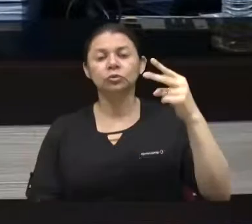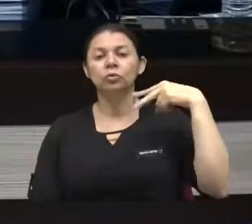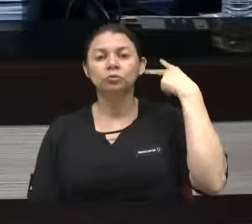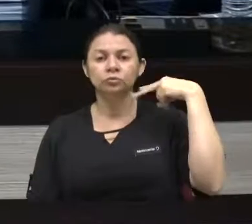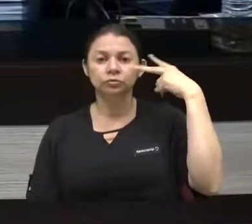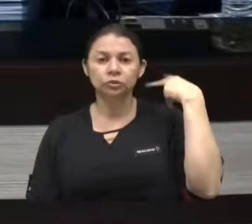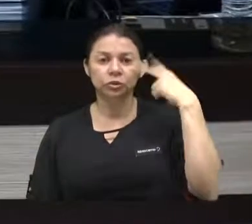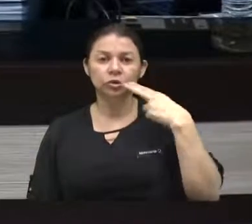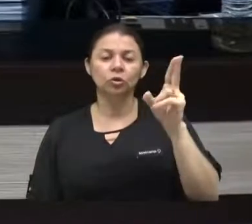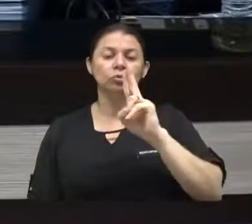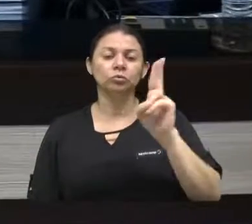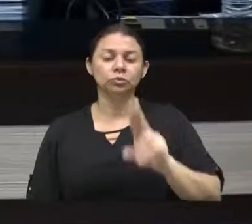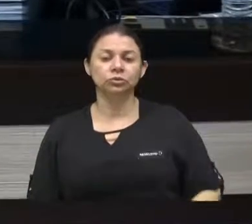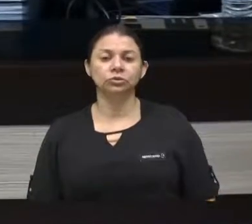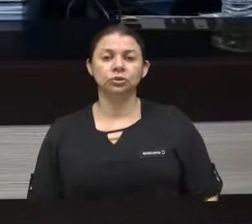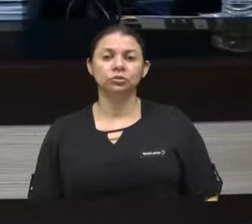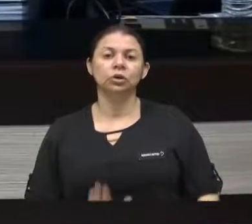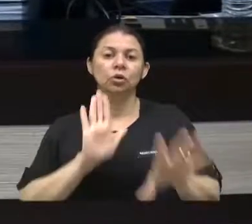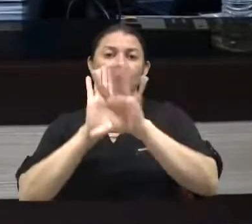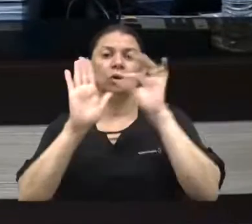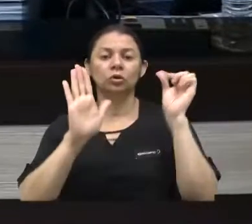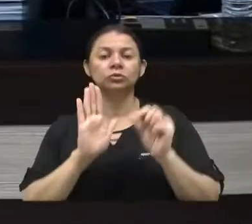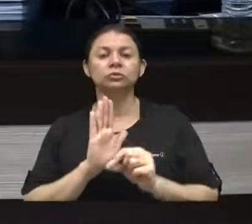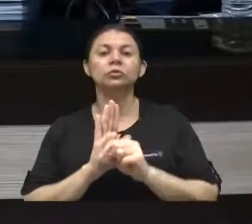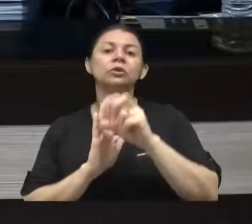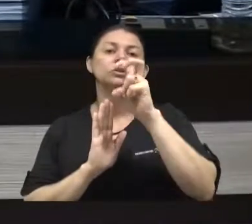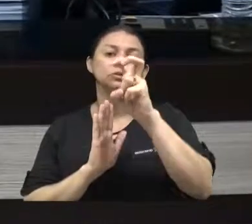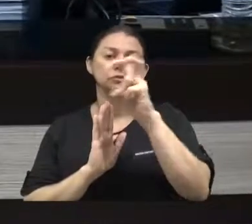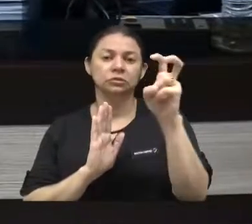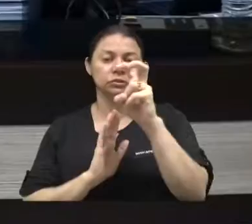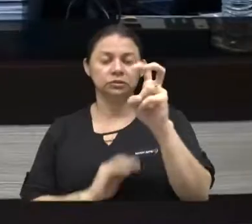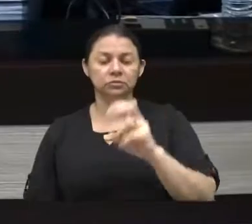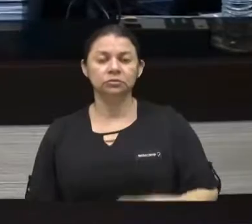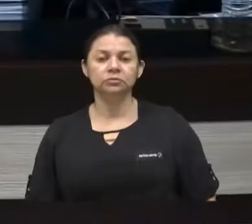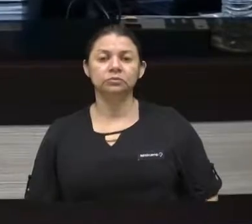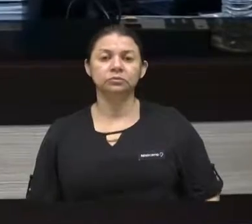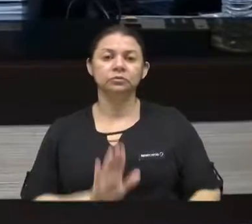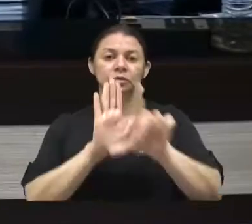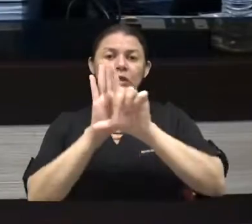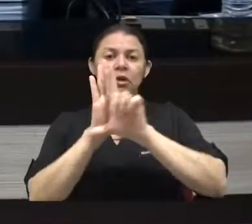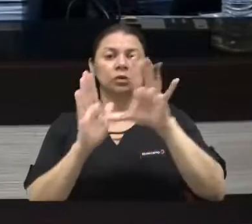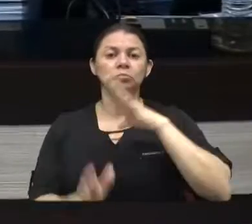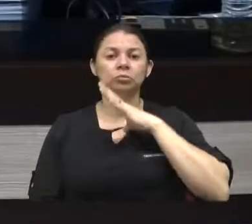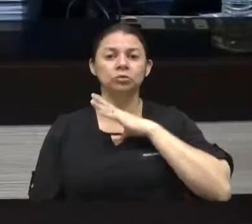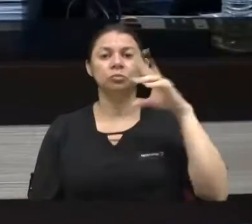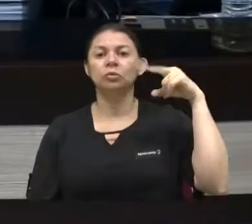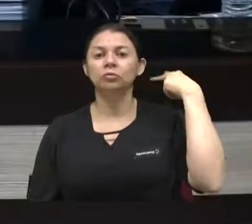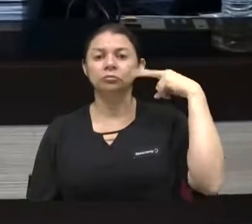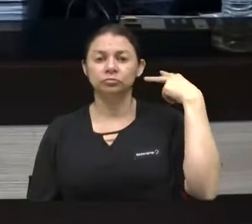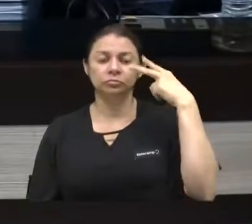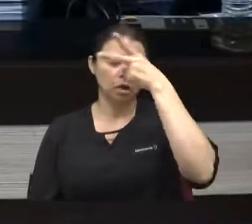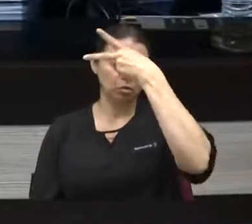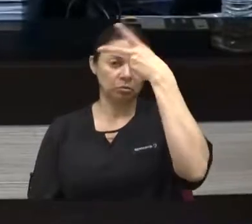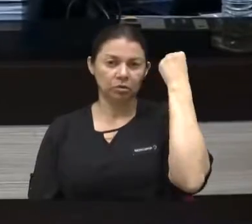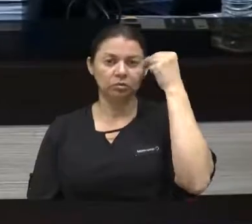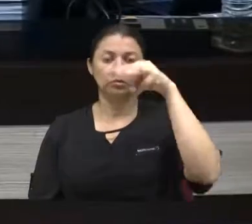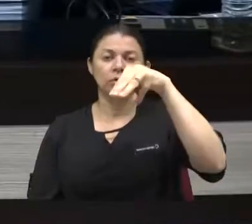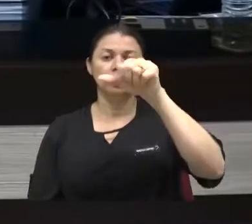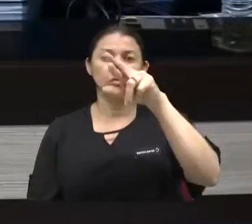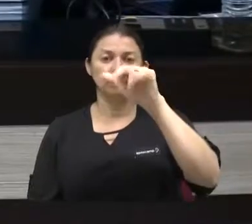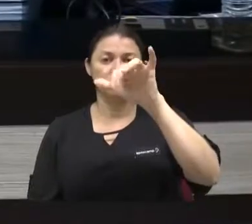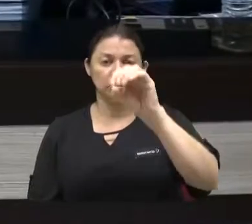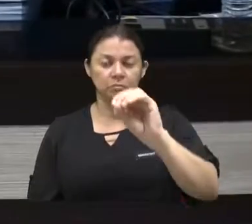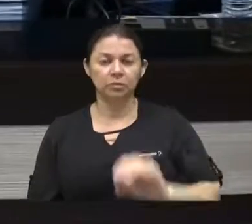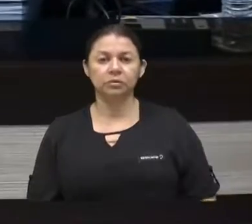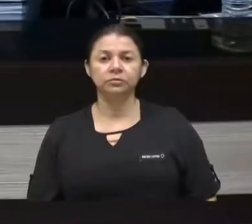regime de urgência de conformidade com o artigo 55 da Lei Orgânica do Município. Mário Celso Botion, prefeito municipal.